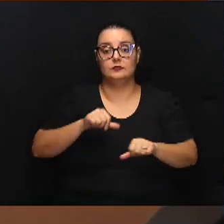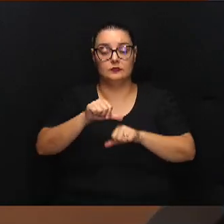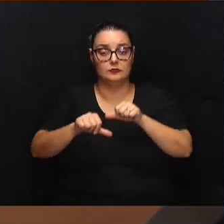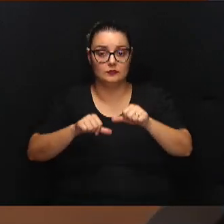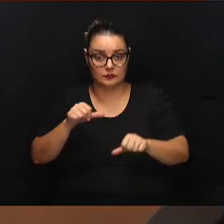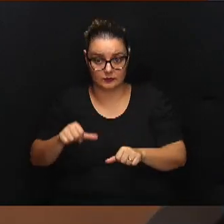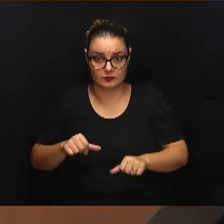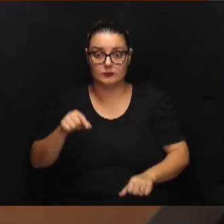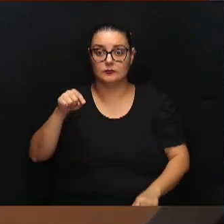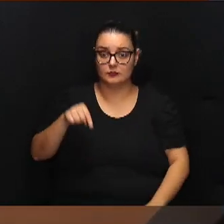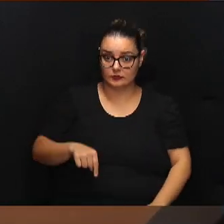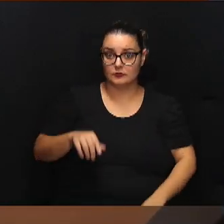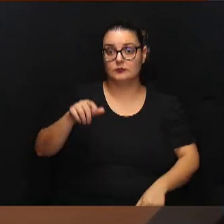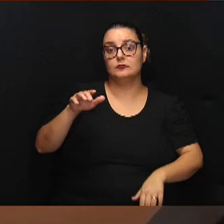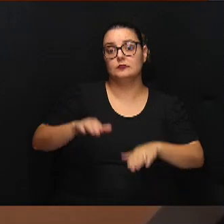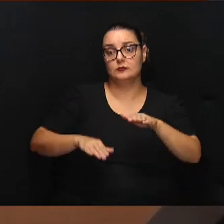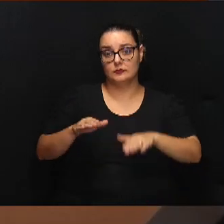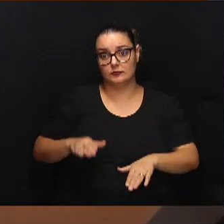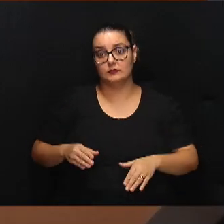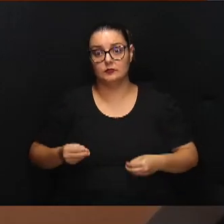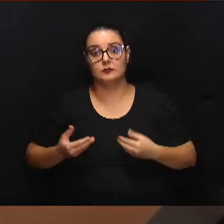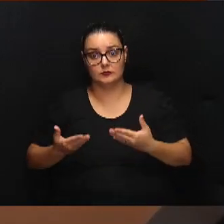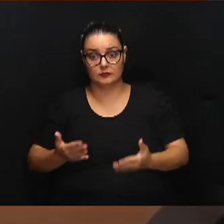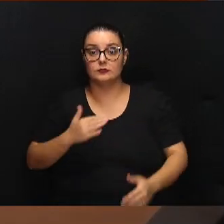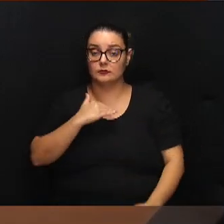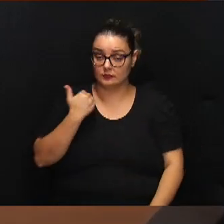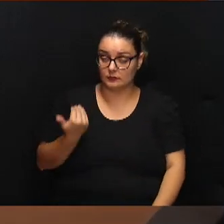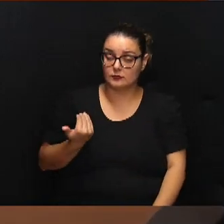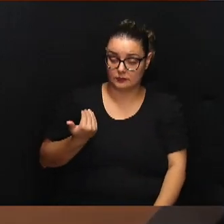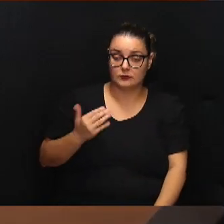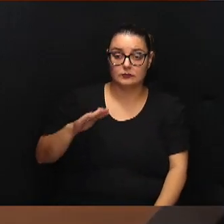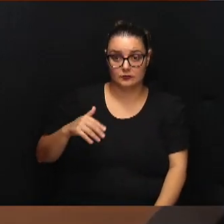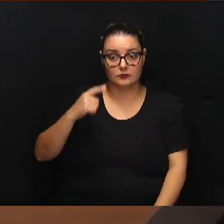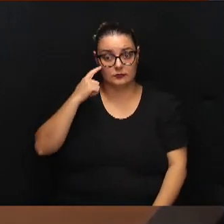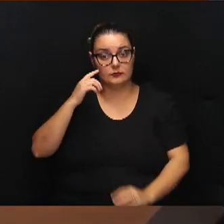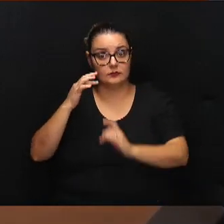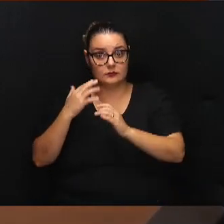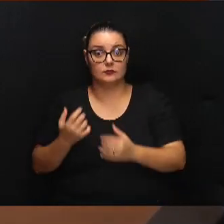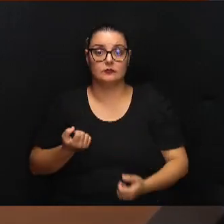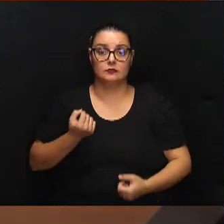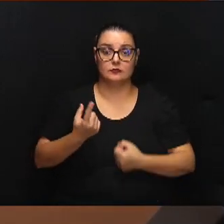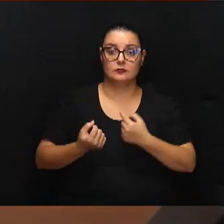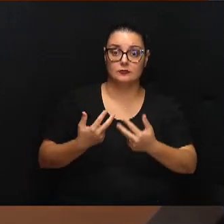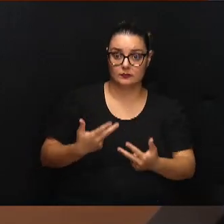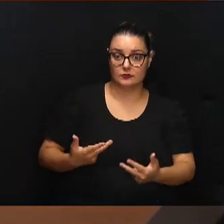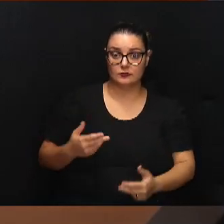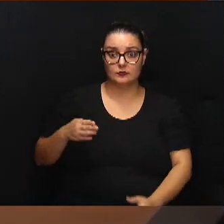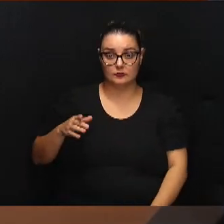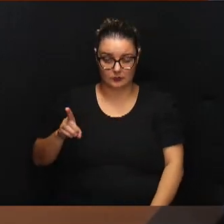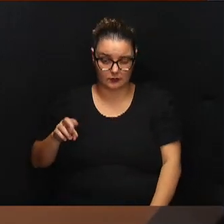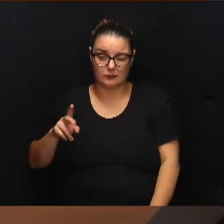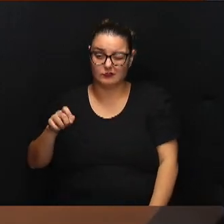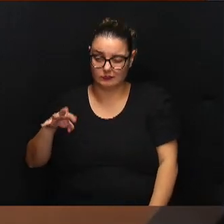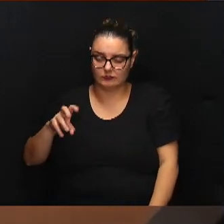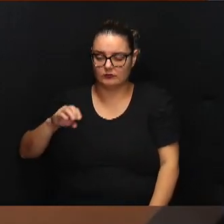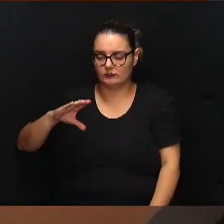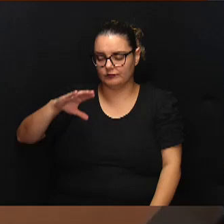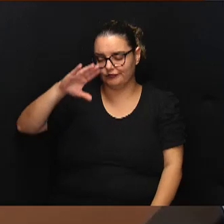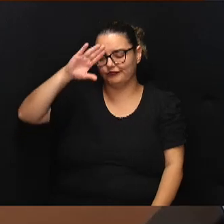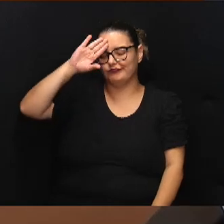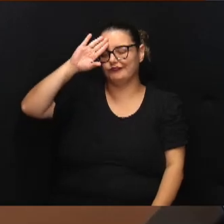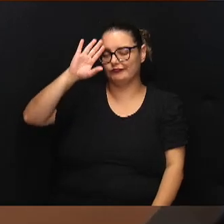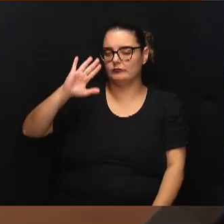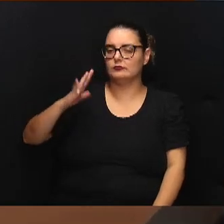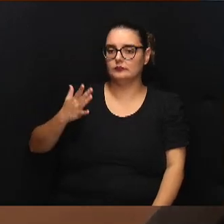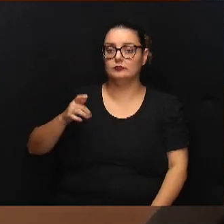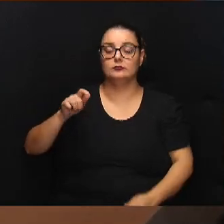que são elas que muitas vezes levam ao óbito, quando a gente vai pensar em algo mais drástico acontecendo. Então, a gente vê que pessoas